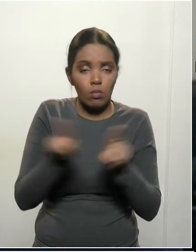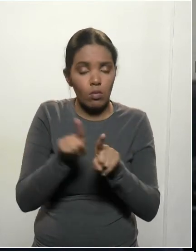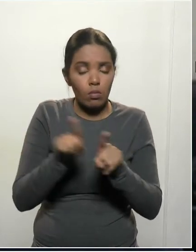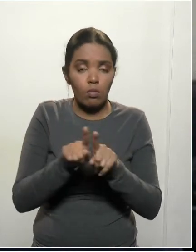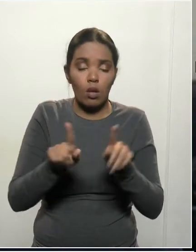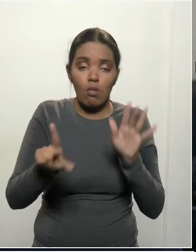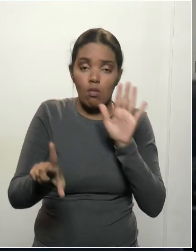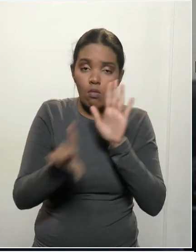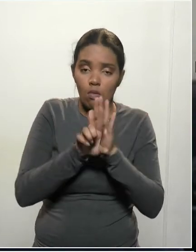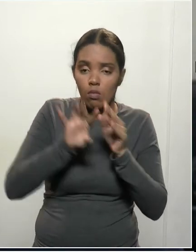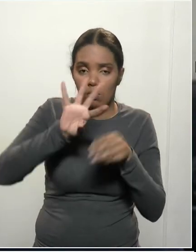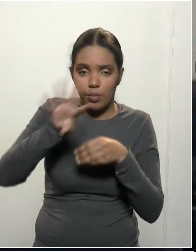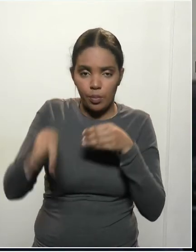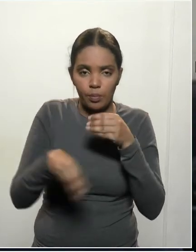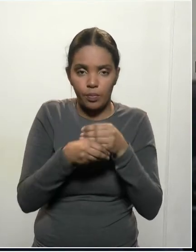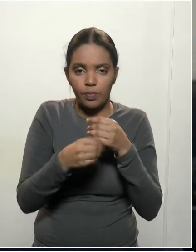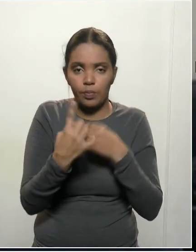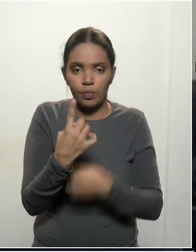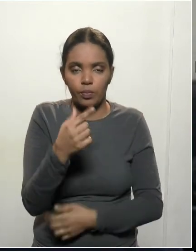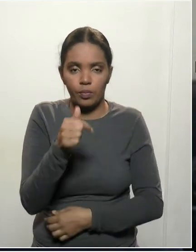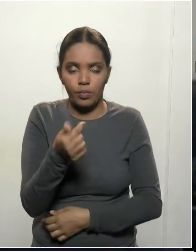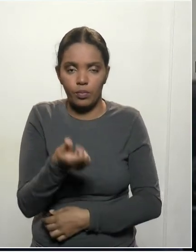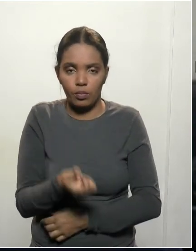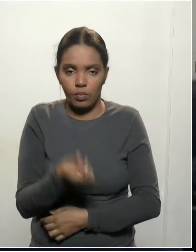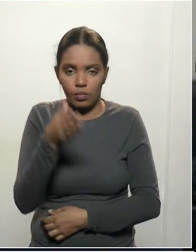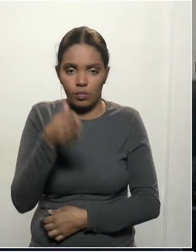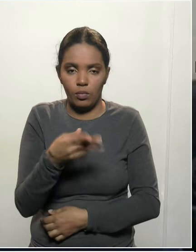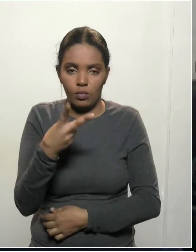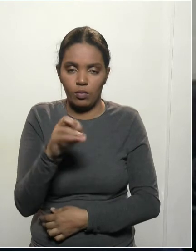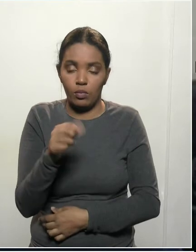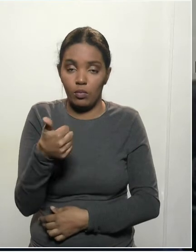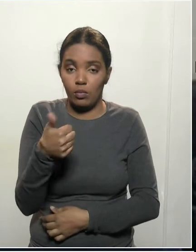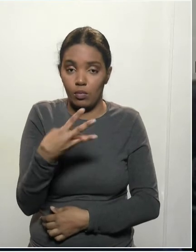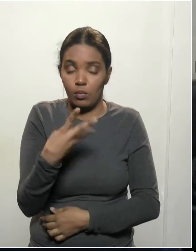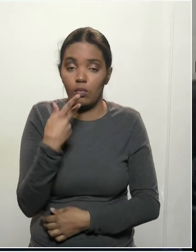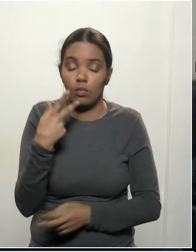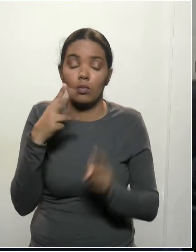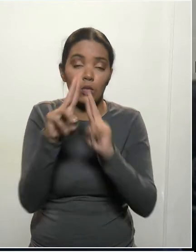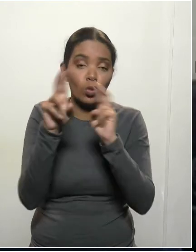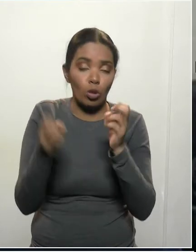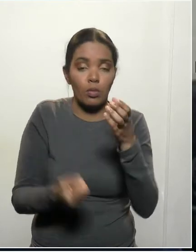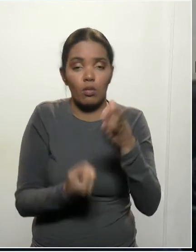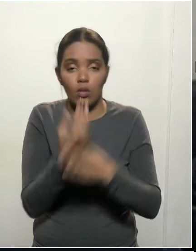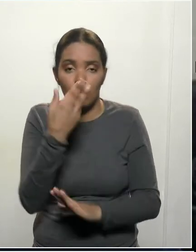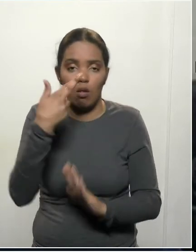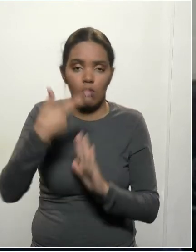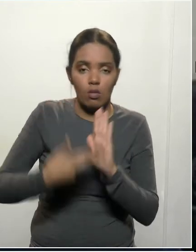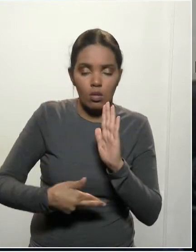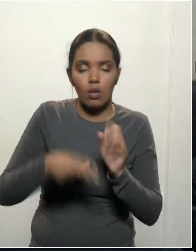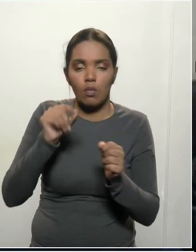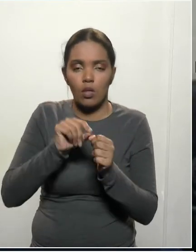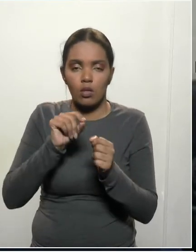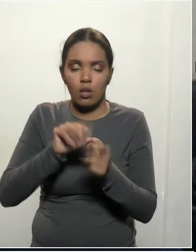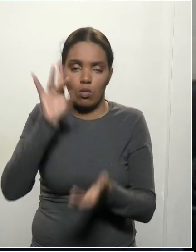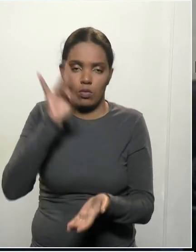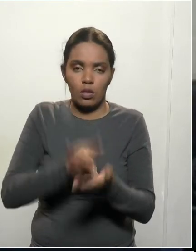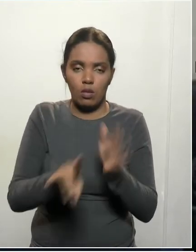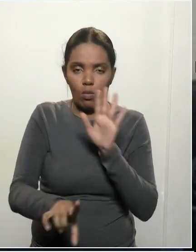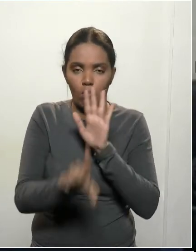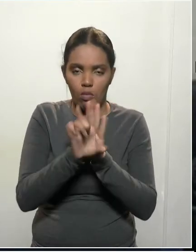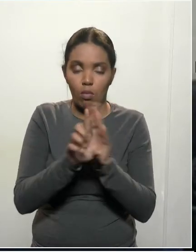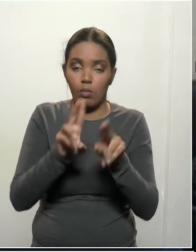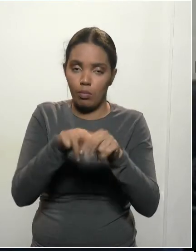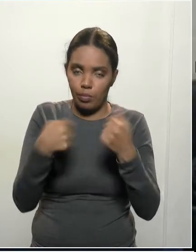lei complementar 176/2014, as quais expõe sobre elaboração, redação, alteração e consolidação das leis. Por